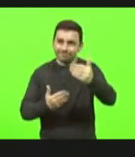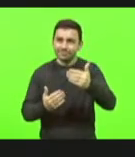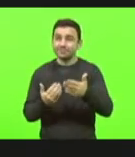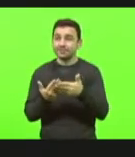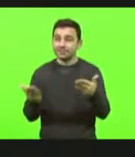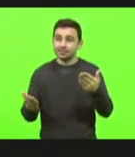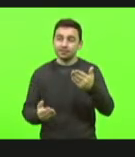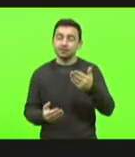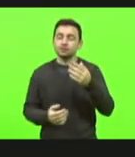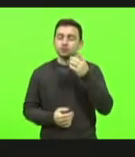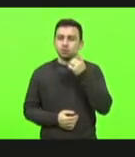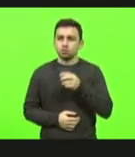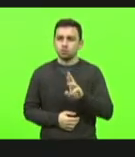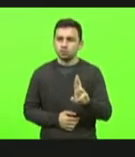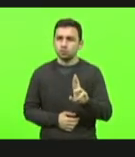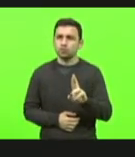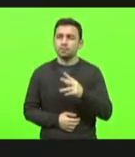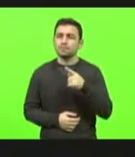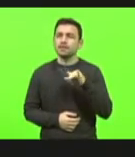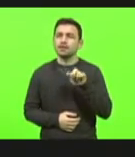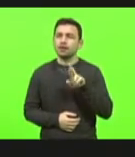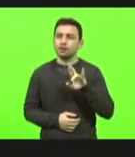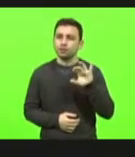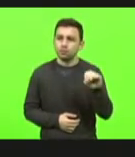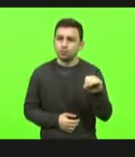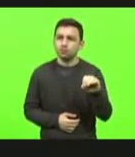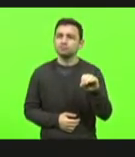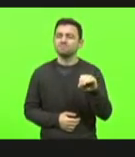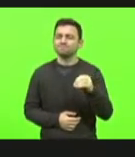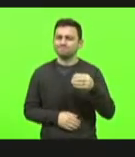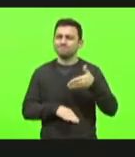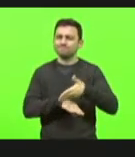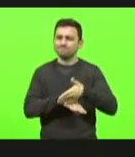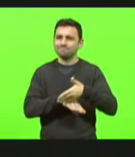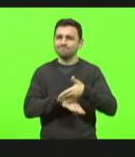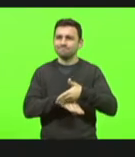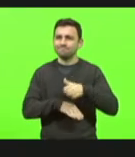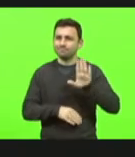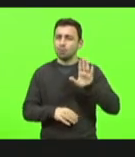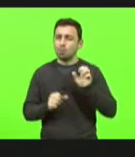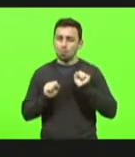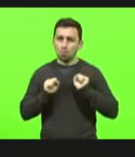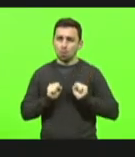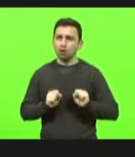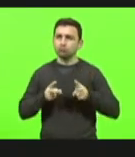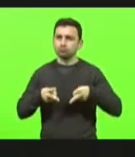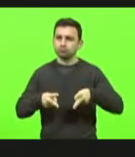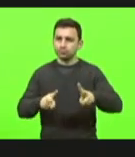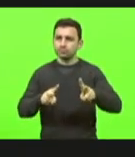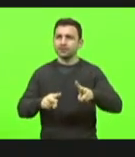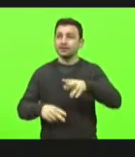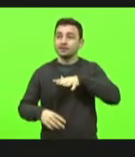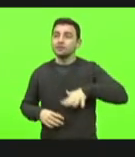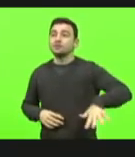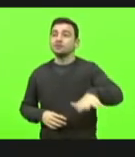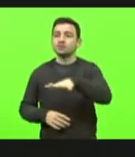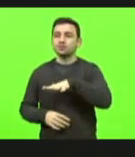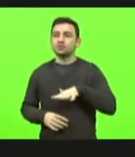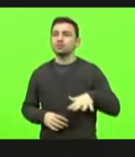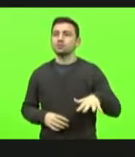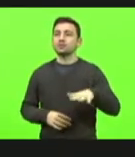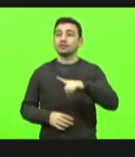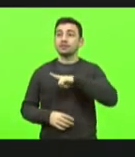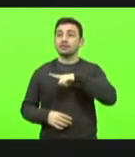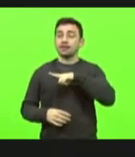Piero Menegassi pela sua participação. O senhor pode permanecer, mas nós temos um